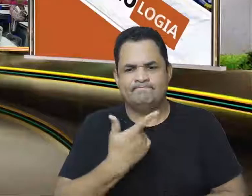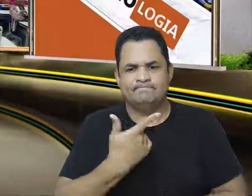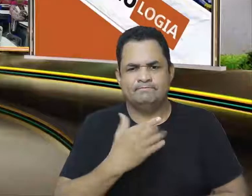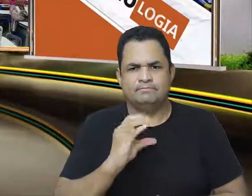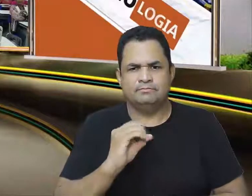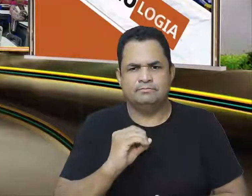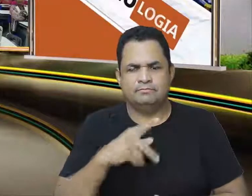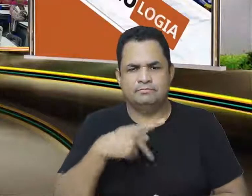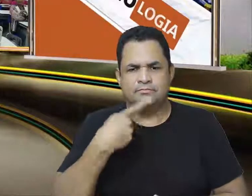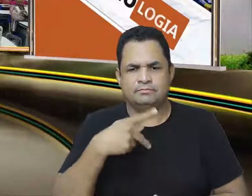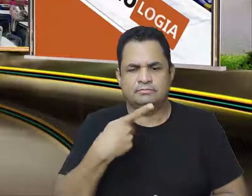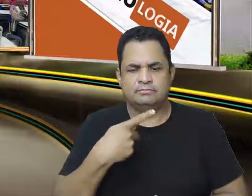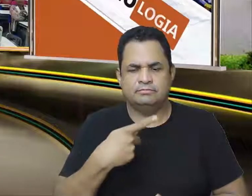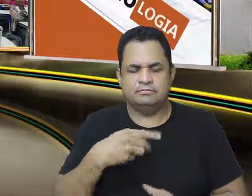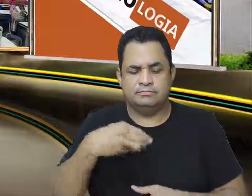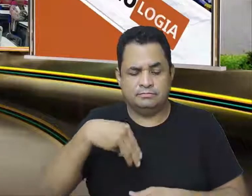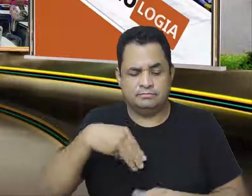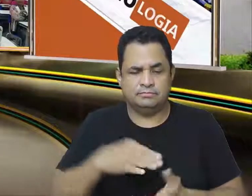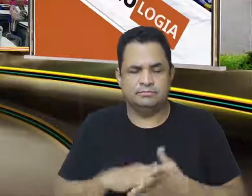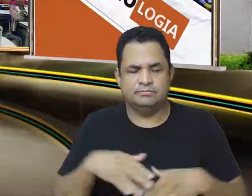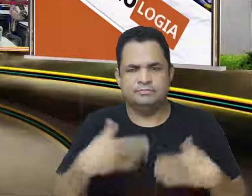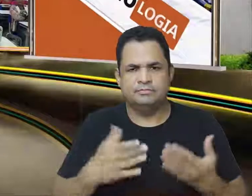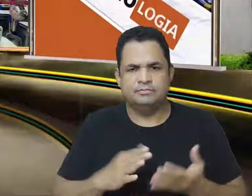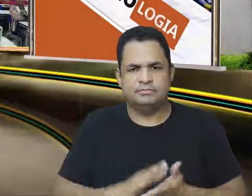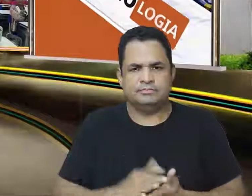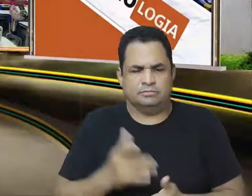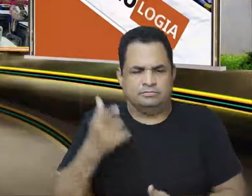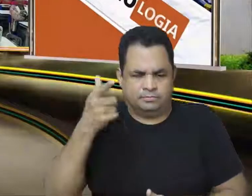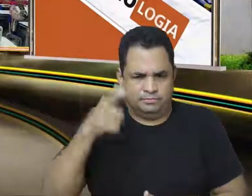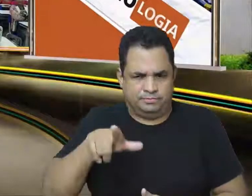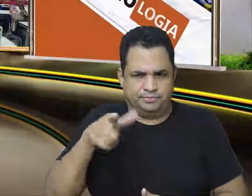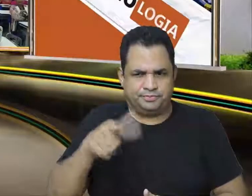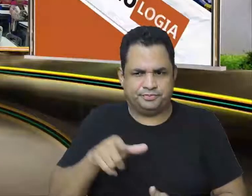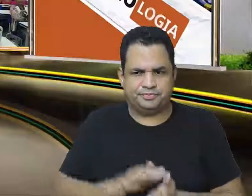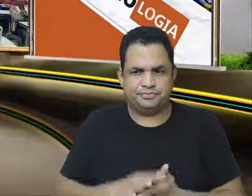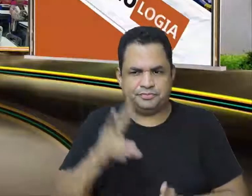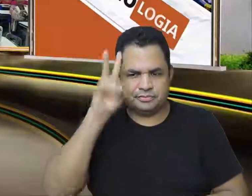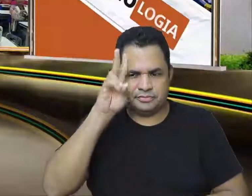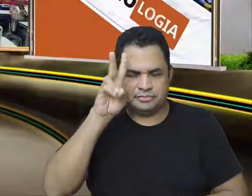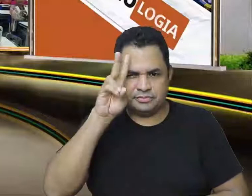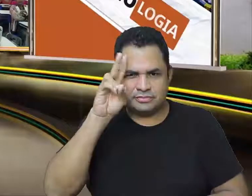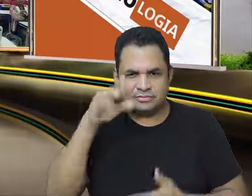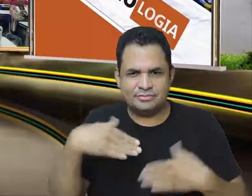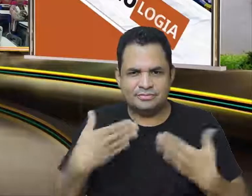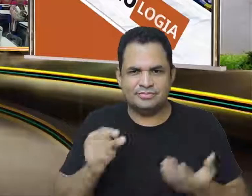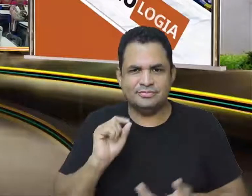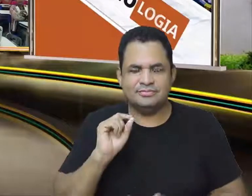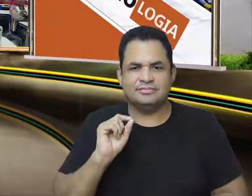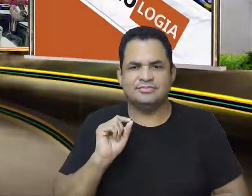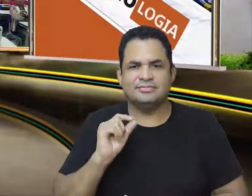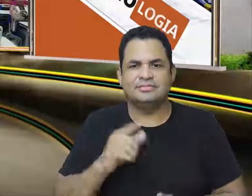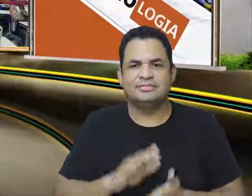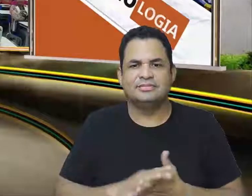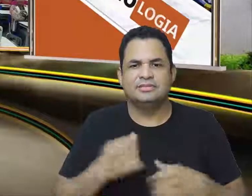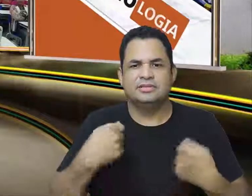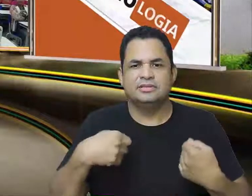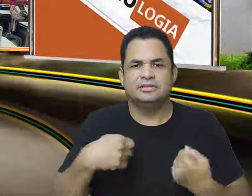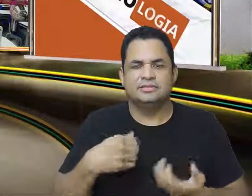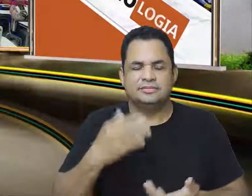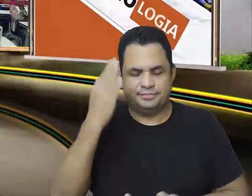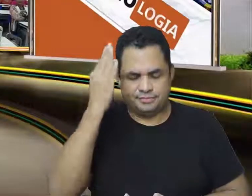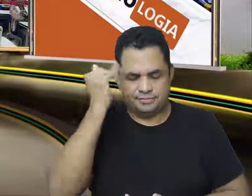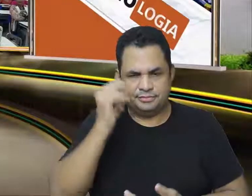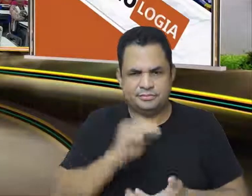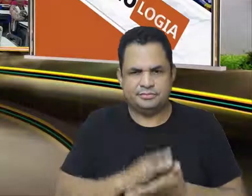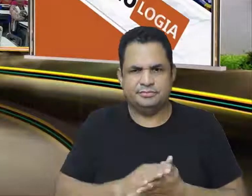falar de tudo, mas eu espero que a gente tenha conseguido trazer pelo menos a lembrança do que vocês devem saber para a nossa prova, tá